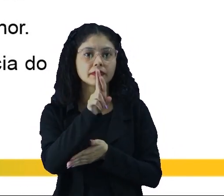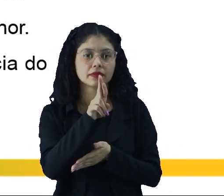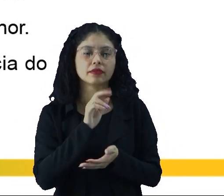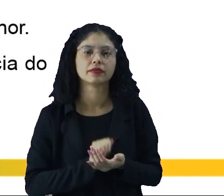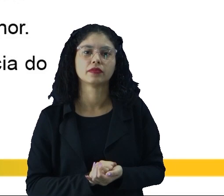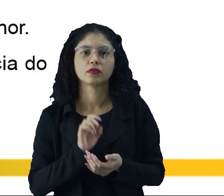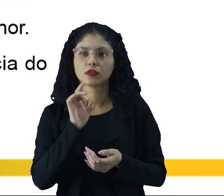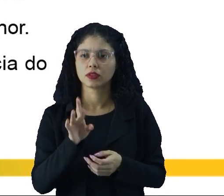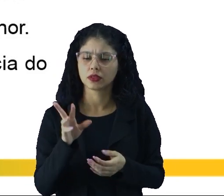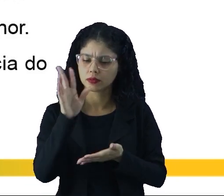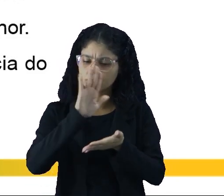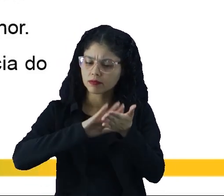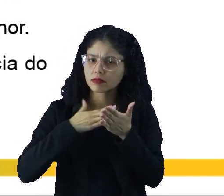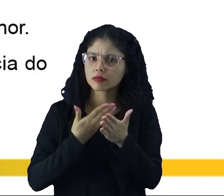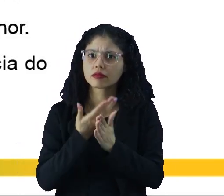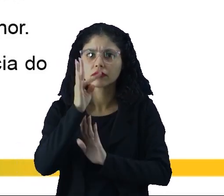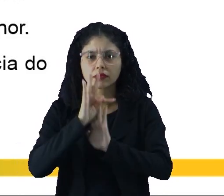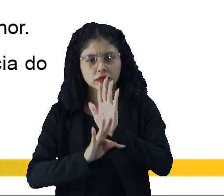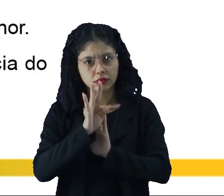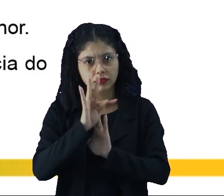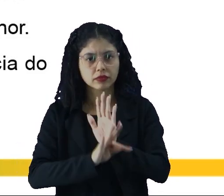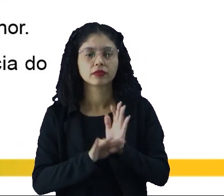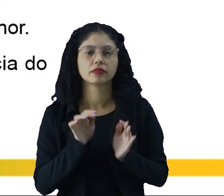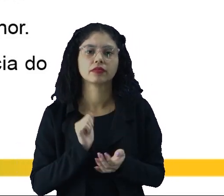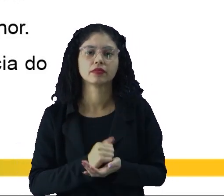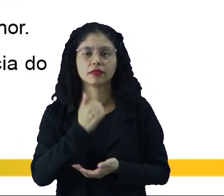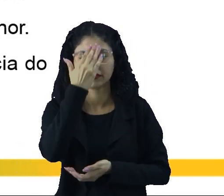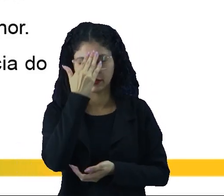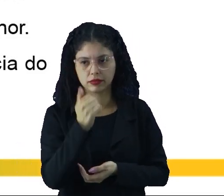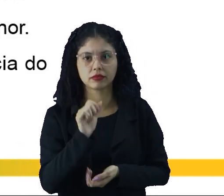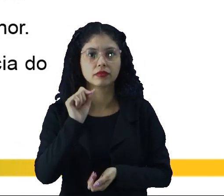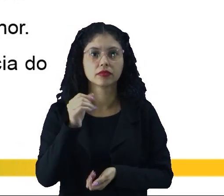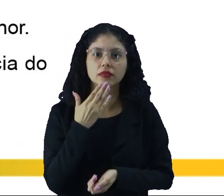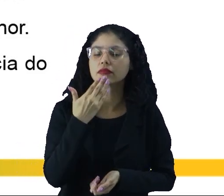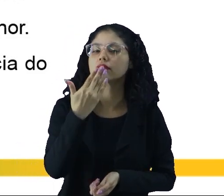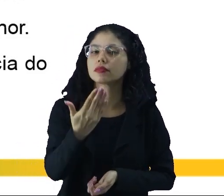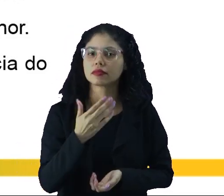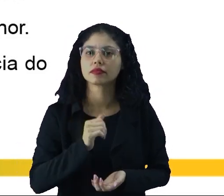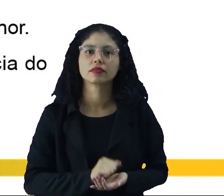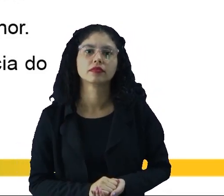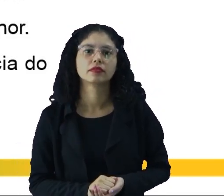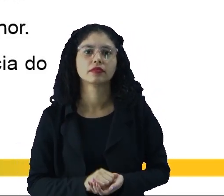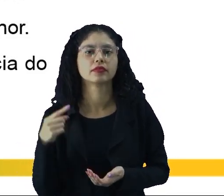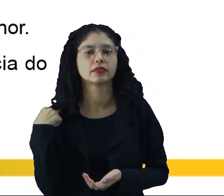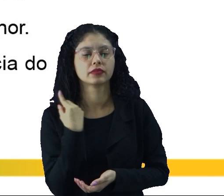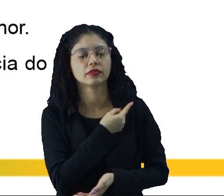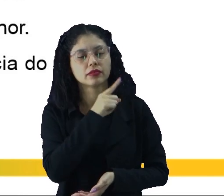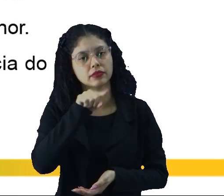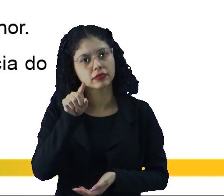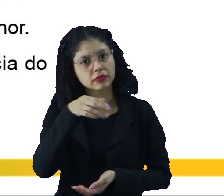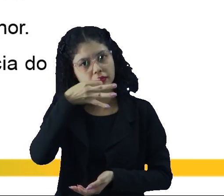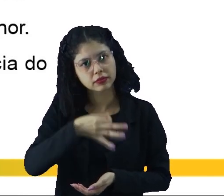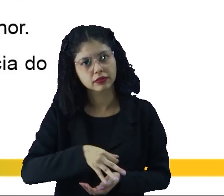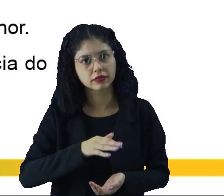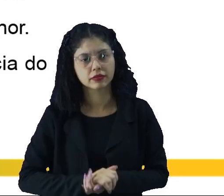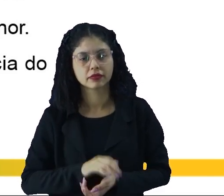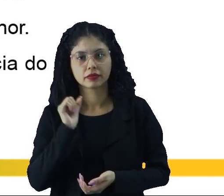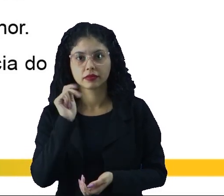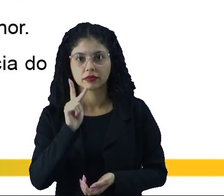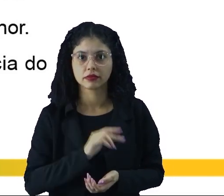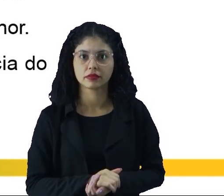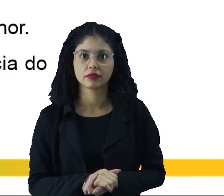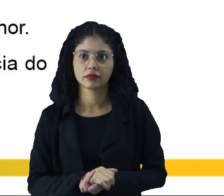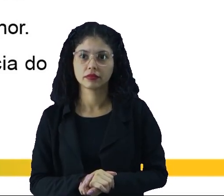cálculo. Apenas aqui a interpretação correta do texto, saber o que ele estava pedindo para a gente poder marcar a resposta.